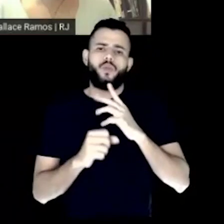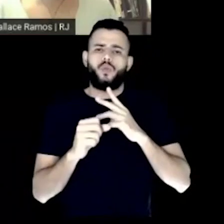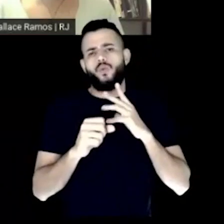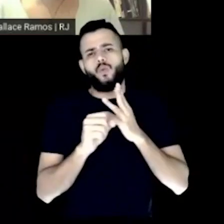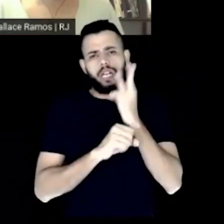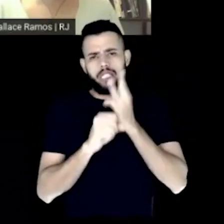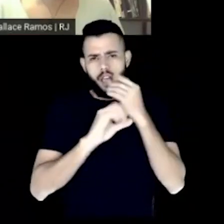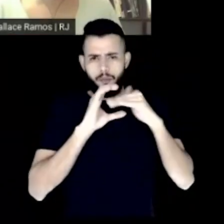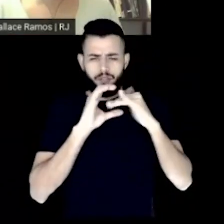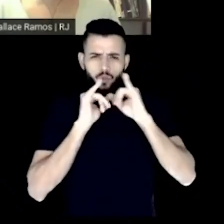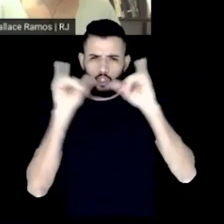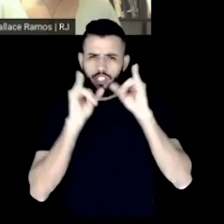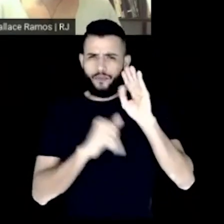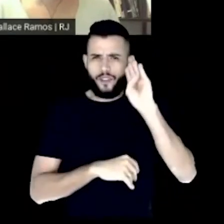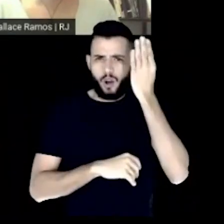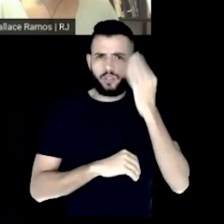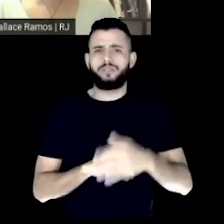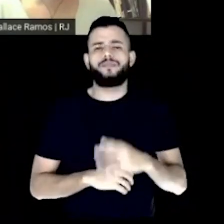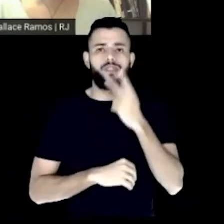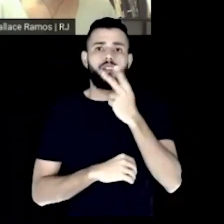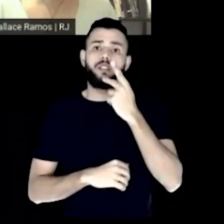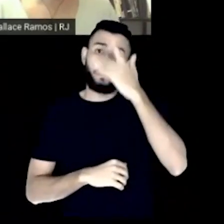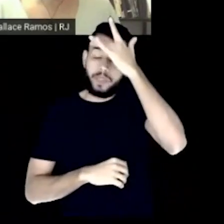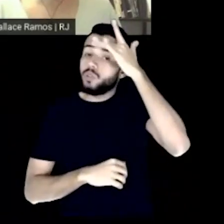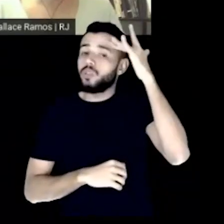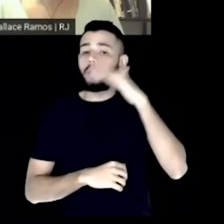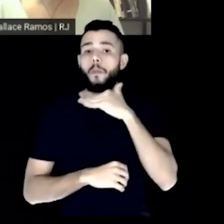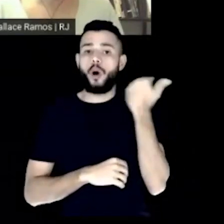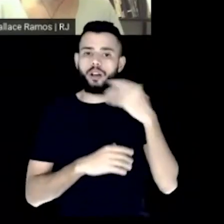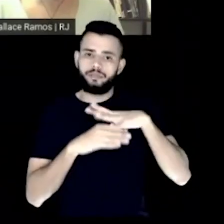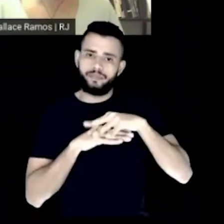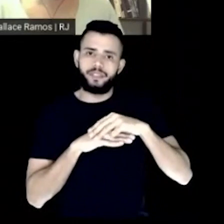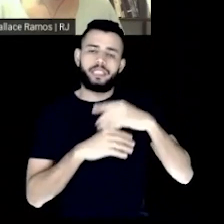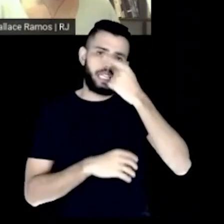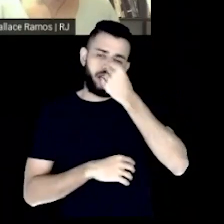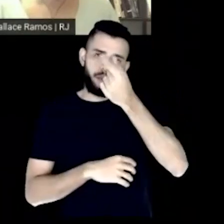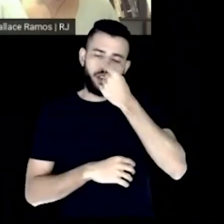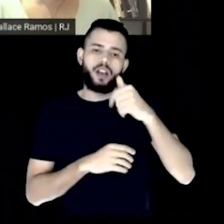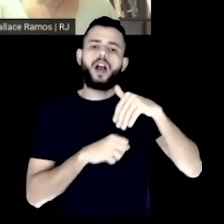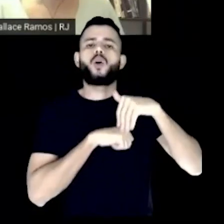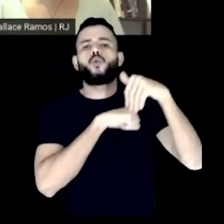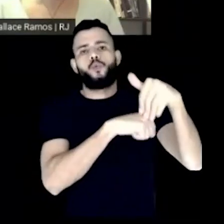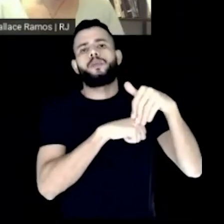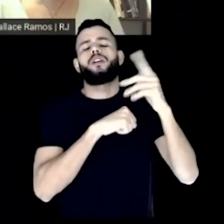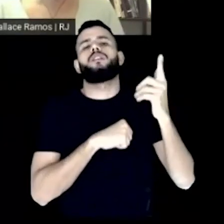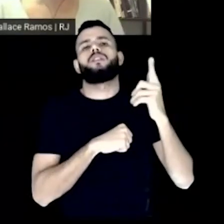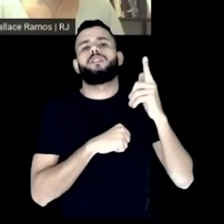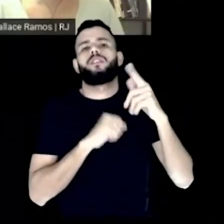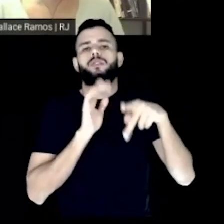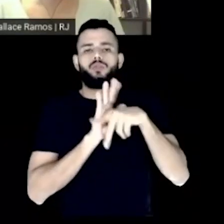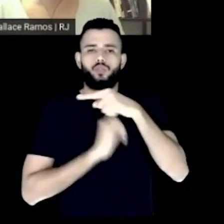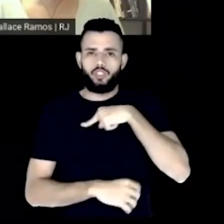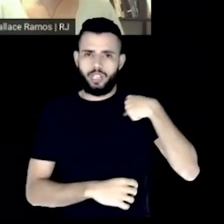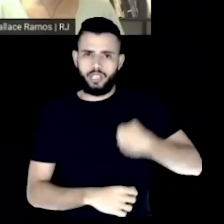corrente no WhatsApp de notícia falsa. Tinha gente dizendo, mas tantas pessoas morrem de gripe e é culpa dos chineses. Tudo isso